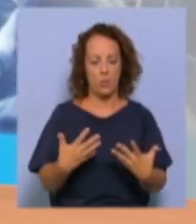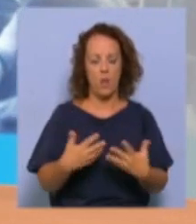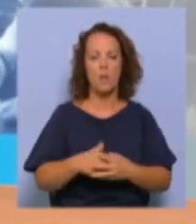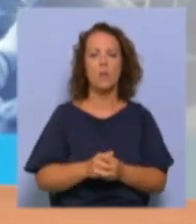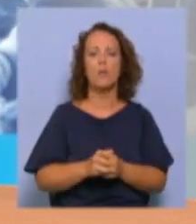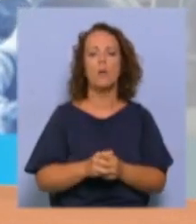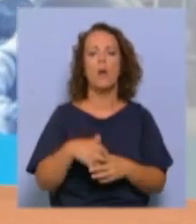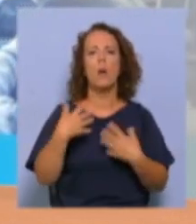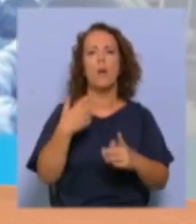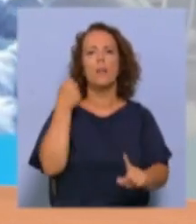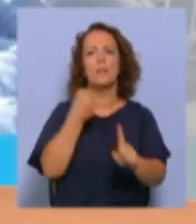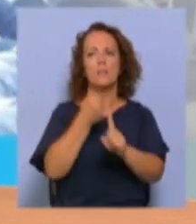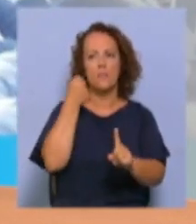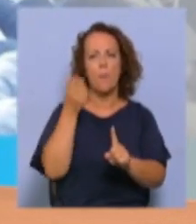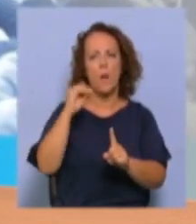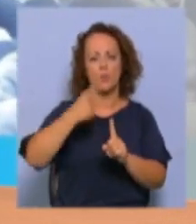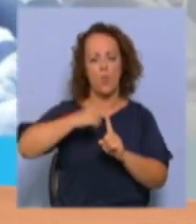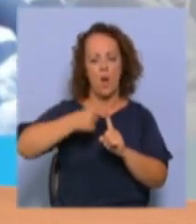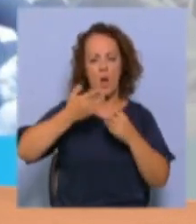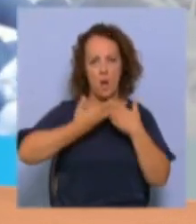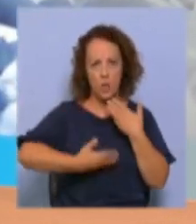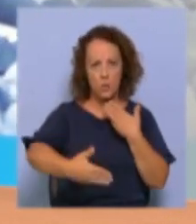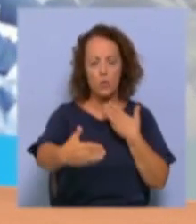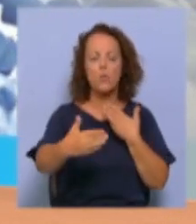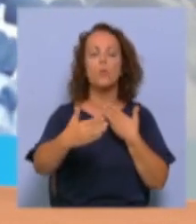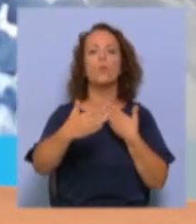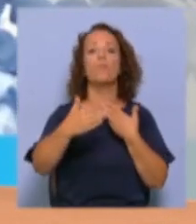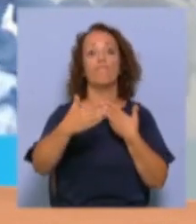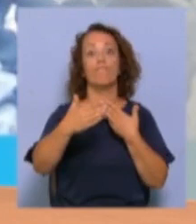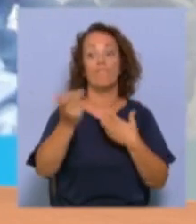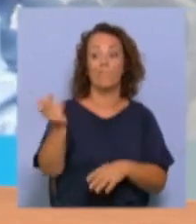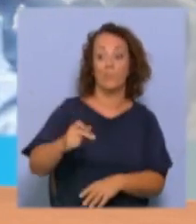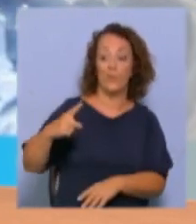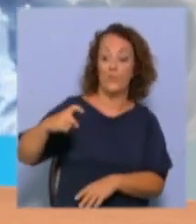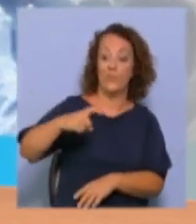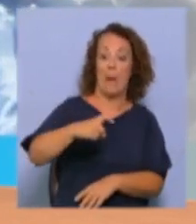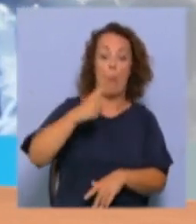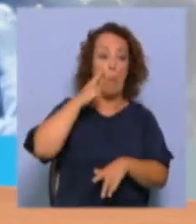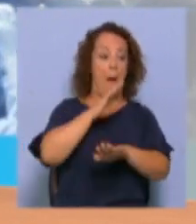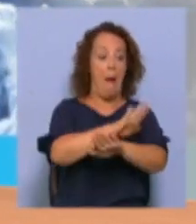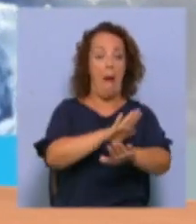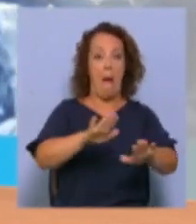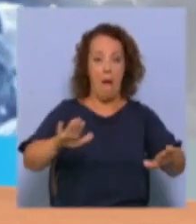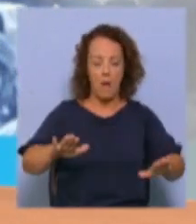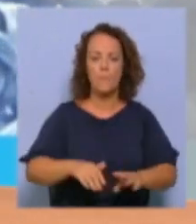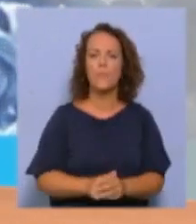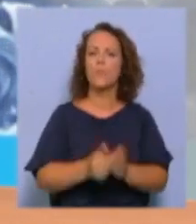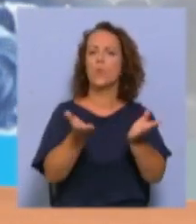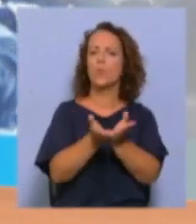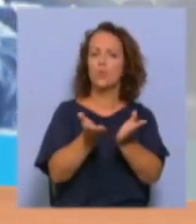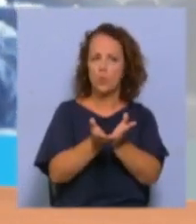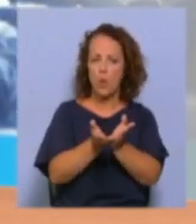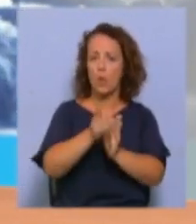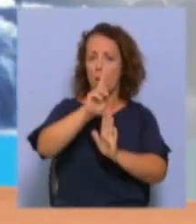Agora, o desafio de mais um ano letivo, na companhia de um vírus que teima em permanecer ativo, as escolas